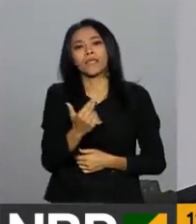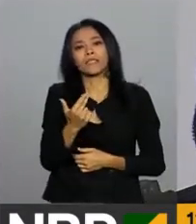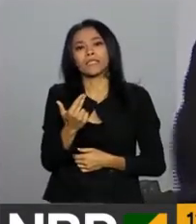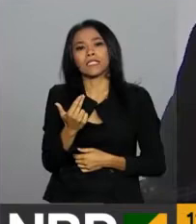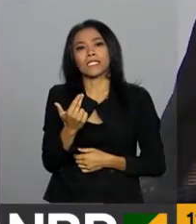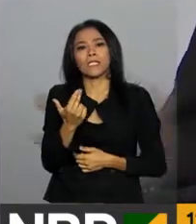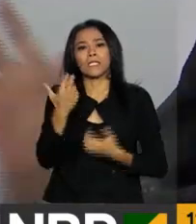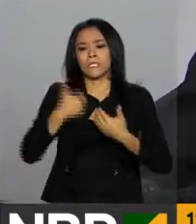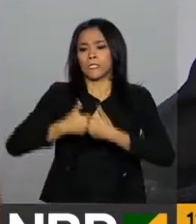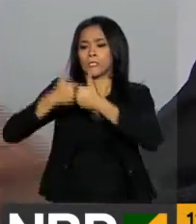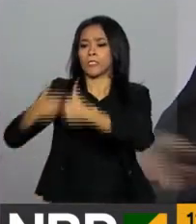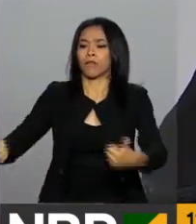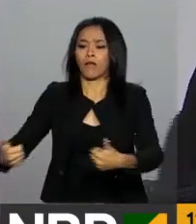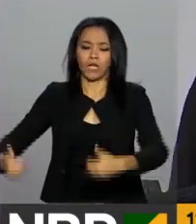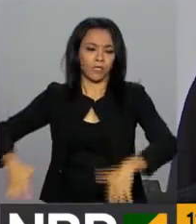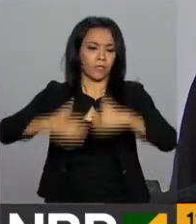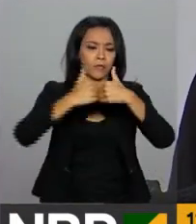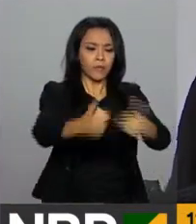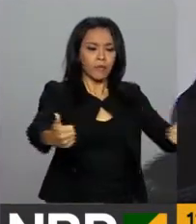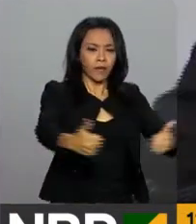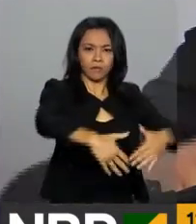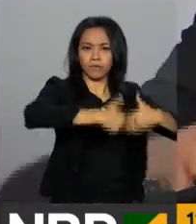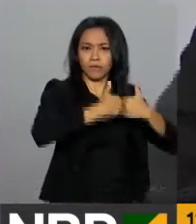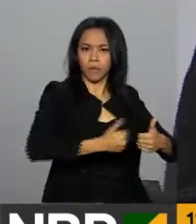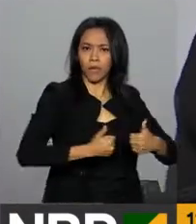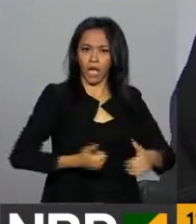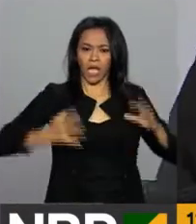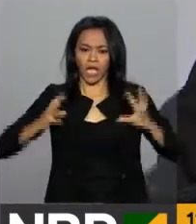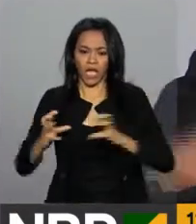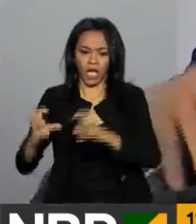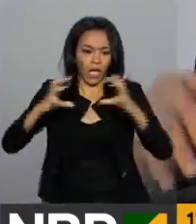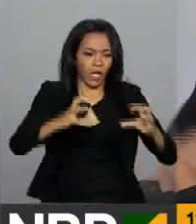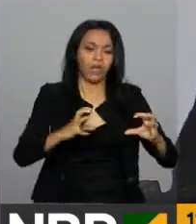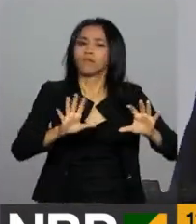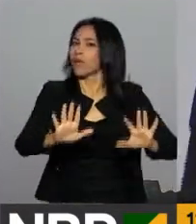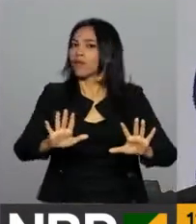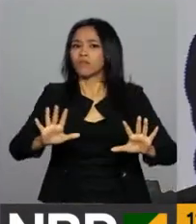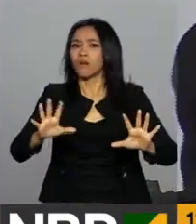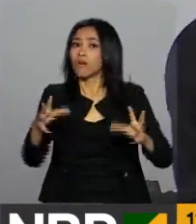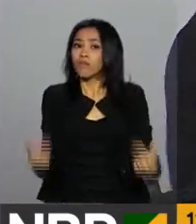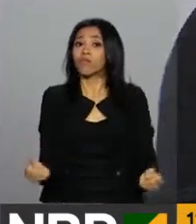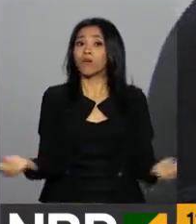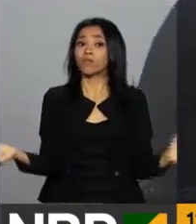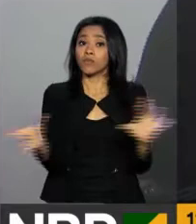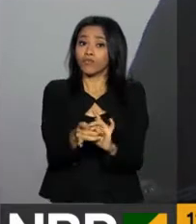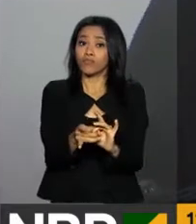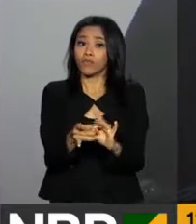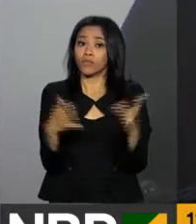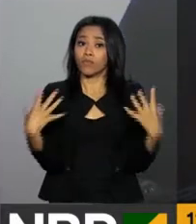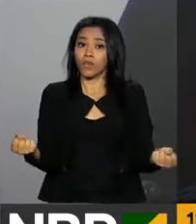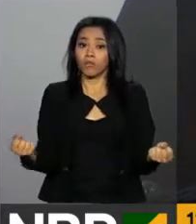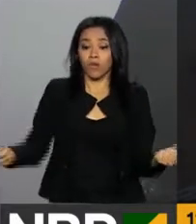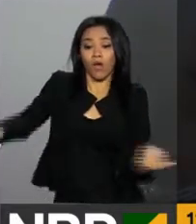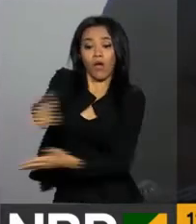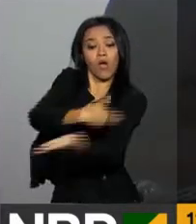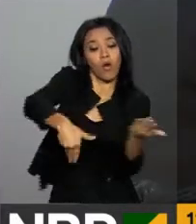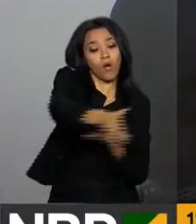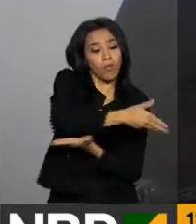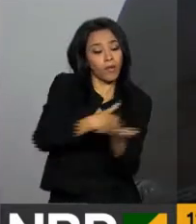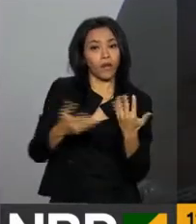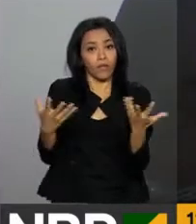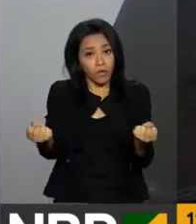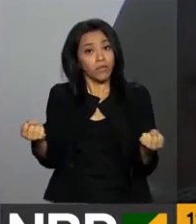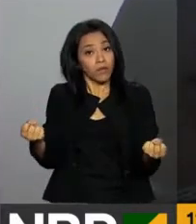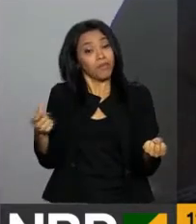setores e apartar atividades nós temos que cooperar nós temos que somar setores e atividades né aqui nós temos